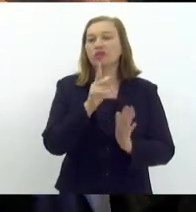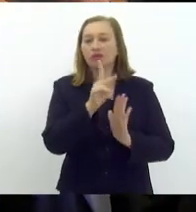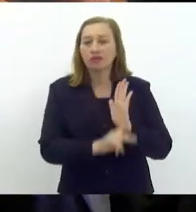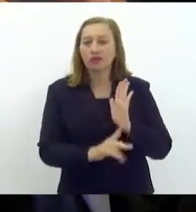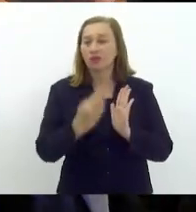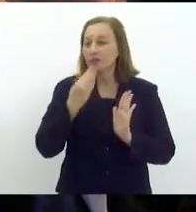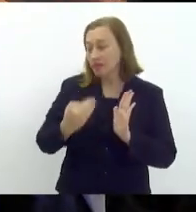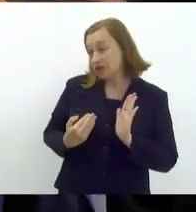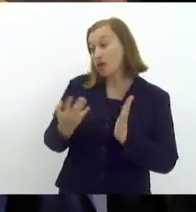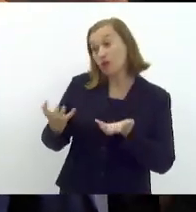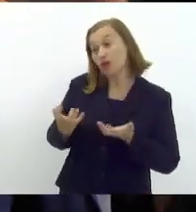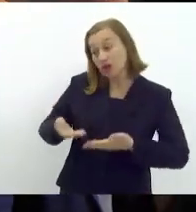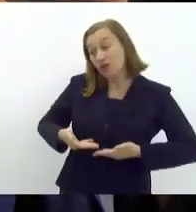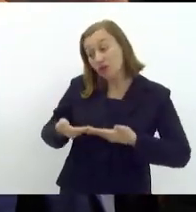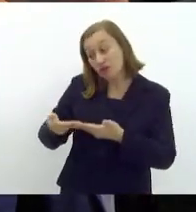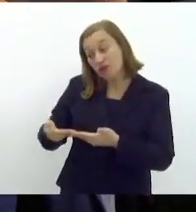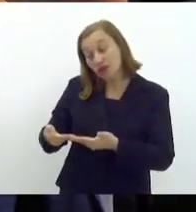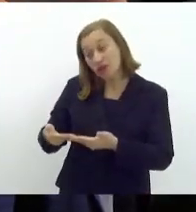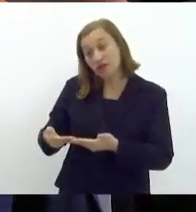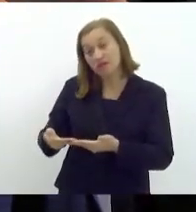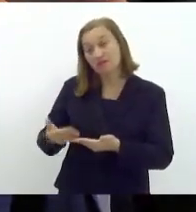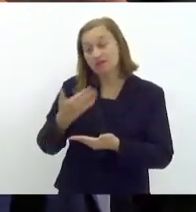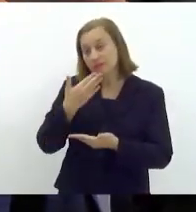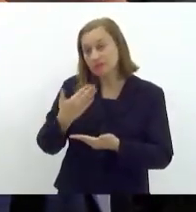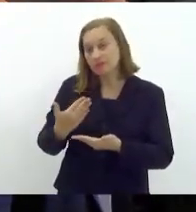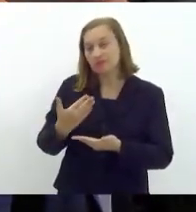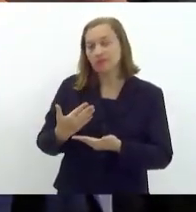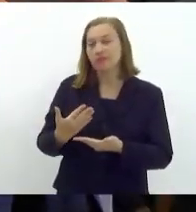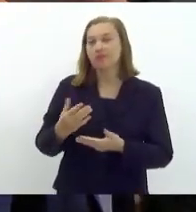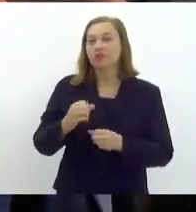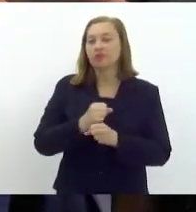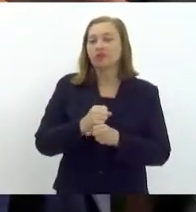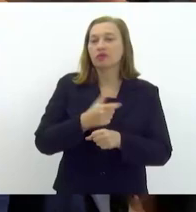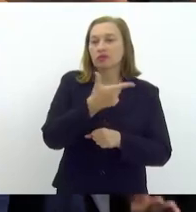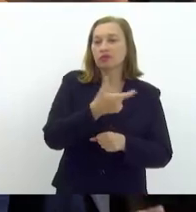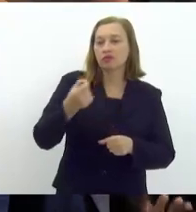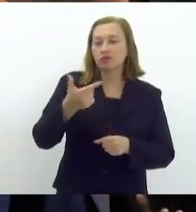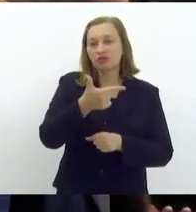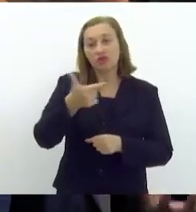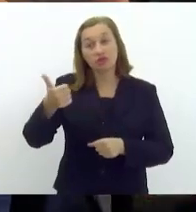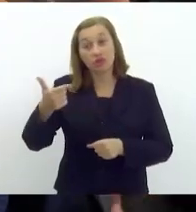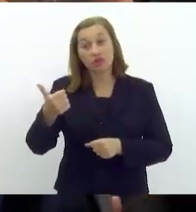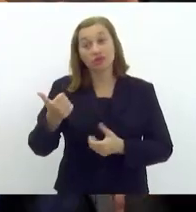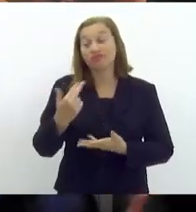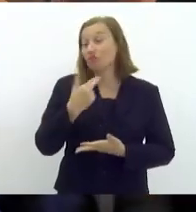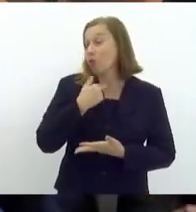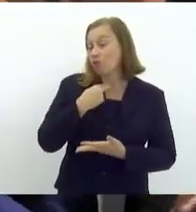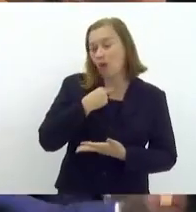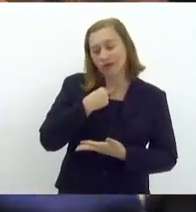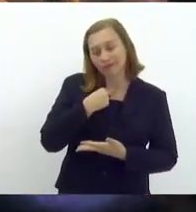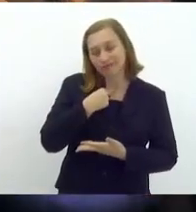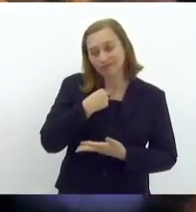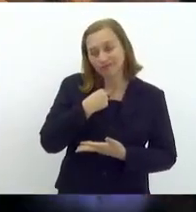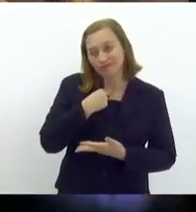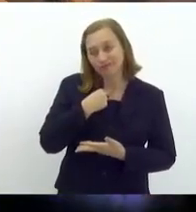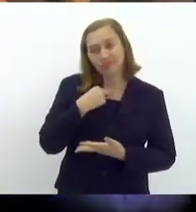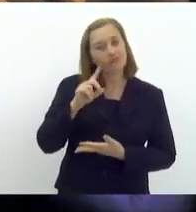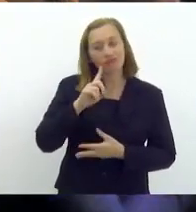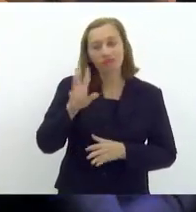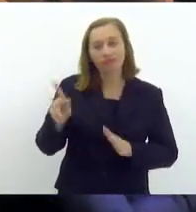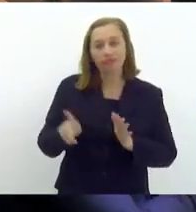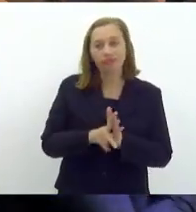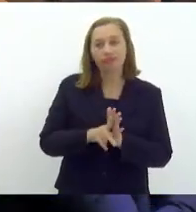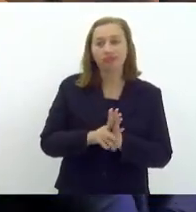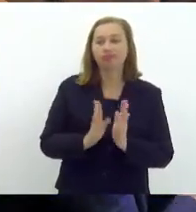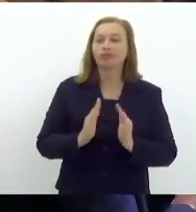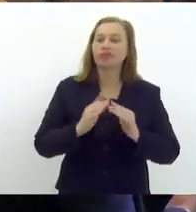me pedir eu queria lhe oferecer no entanto projeto é de 2022 vossa excelência não não estava ainda na casa mas